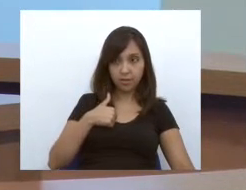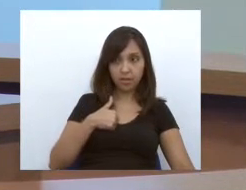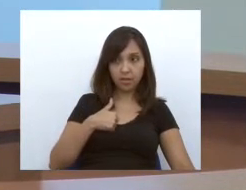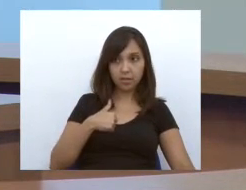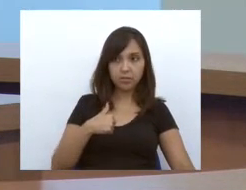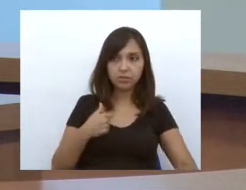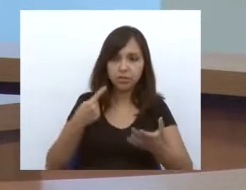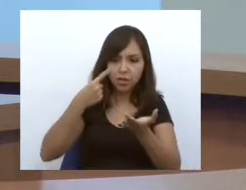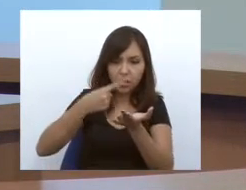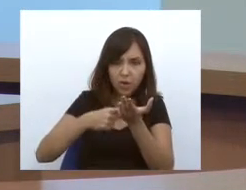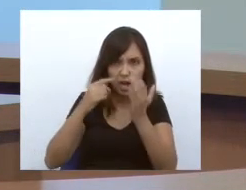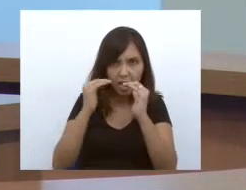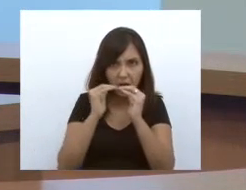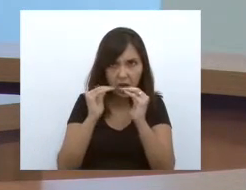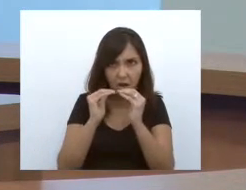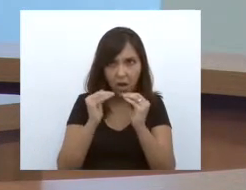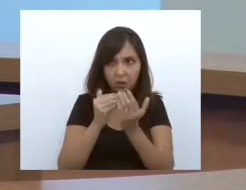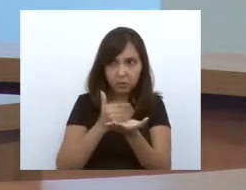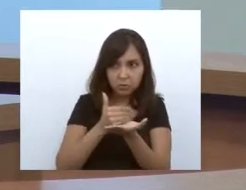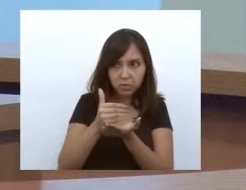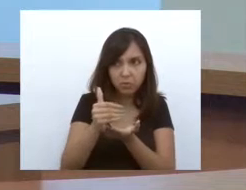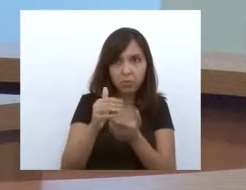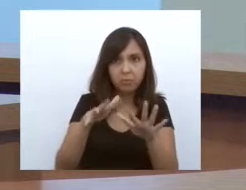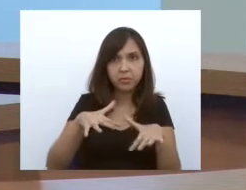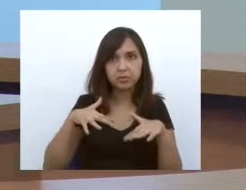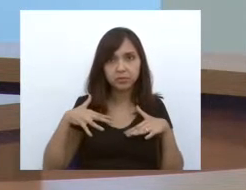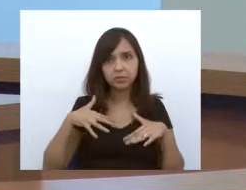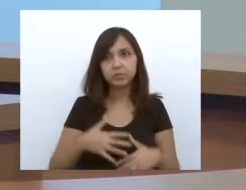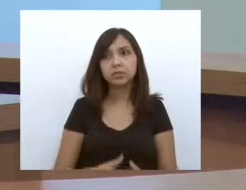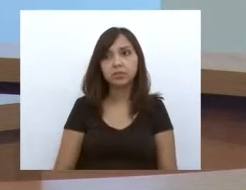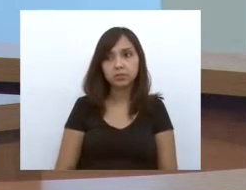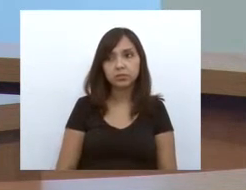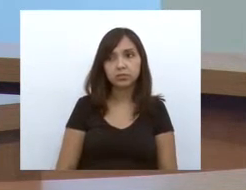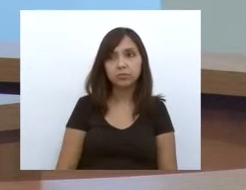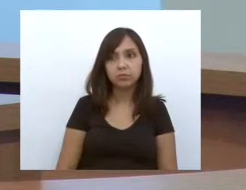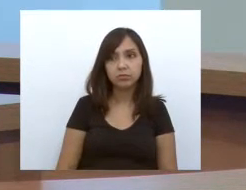de um acordo no início da sessão.